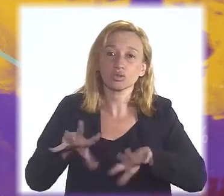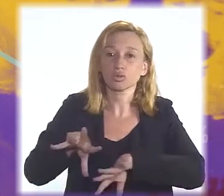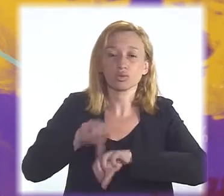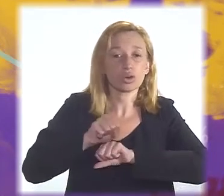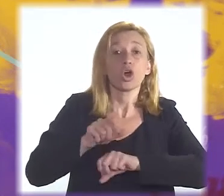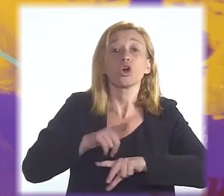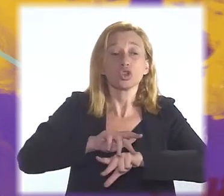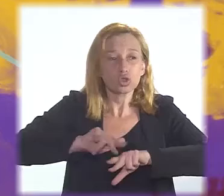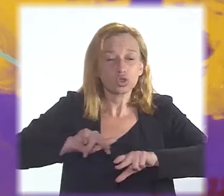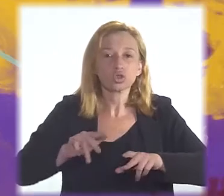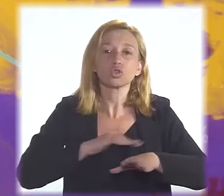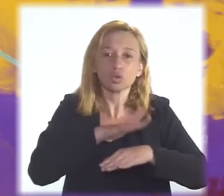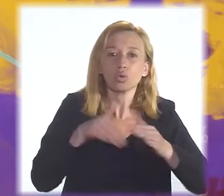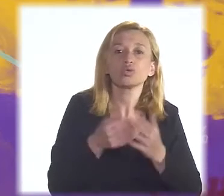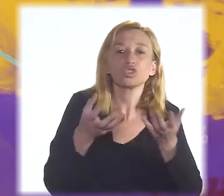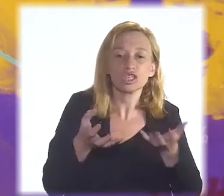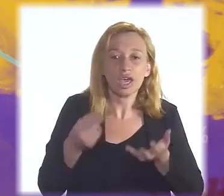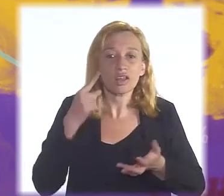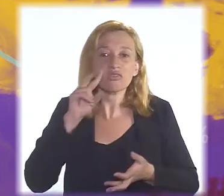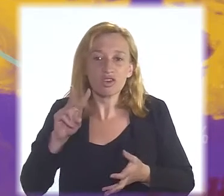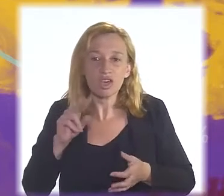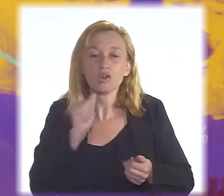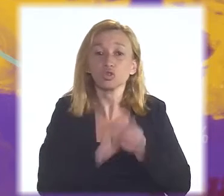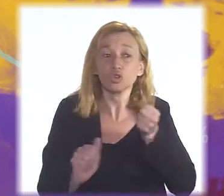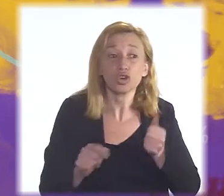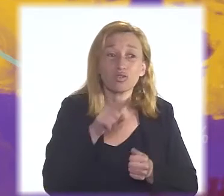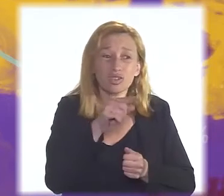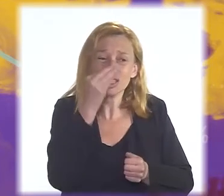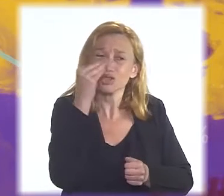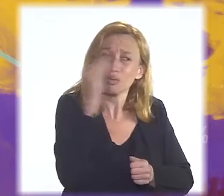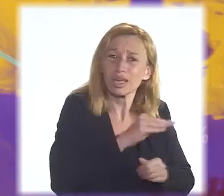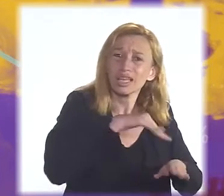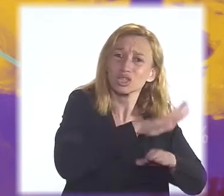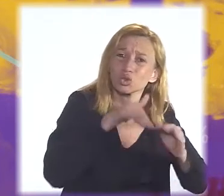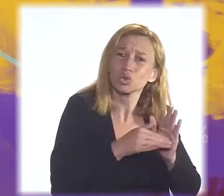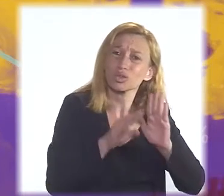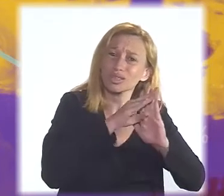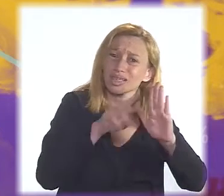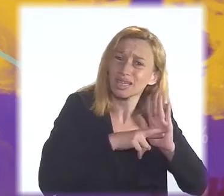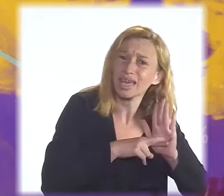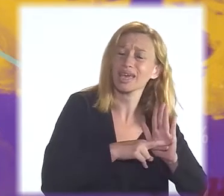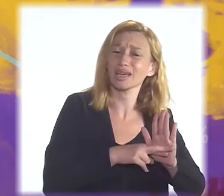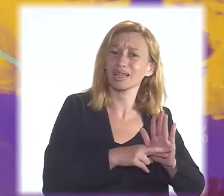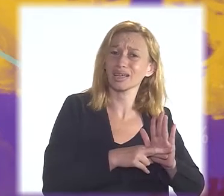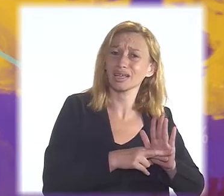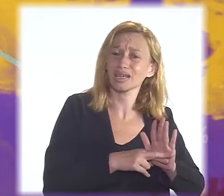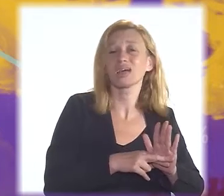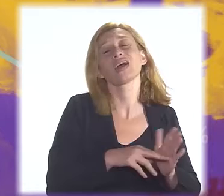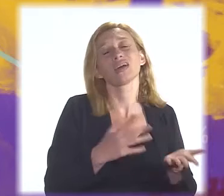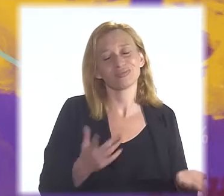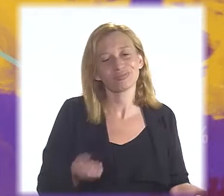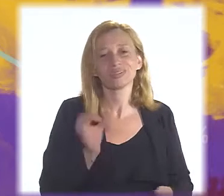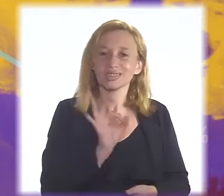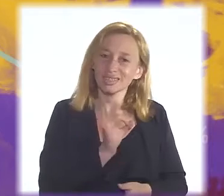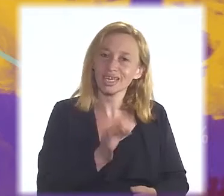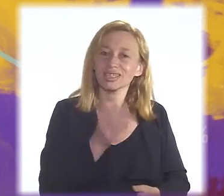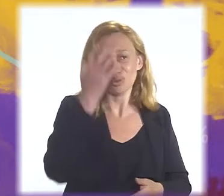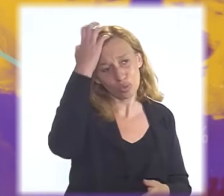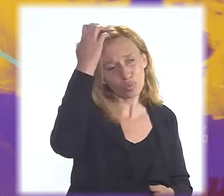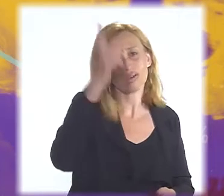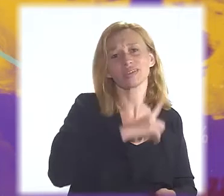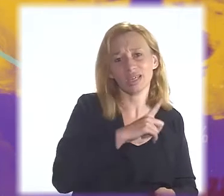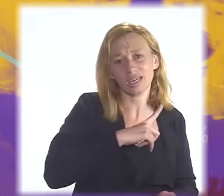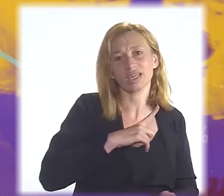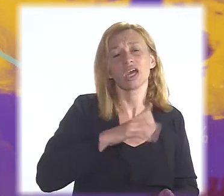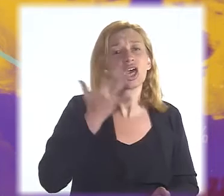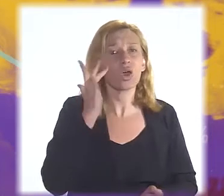têm interesse pelo jogo e você descumpre todas as regras e não há punição? Claro que tem punição. Eu acho que está vindo